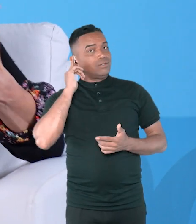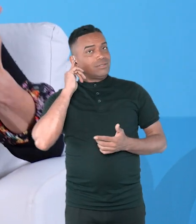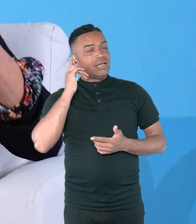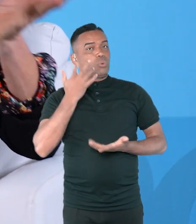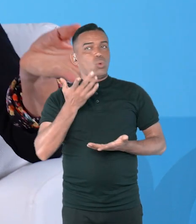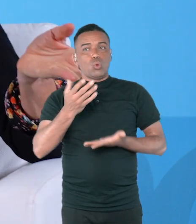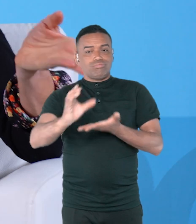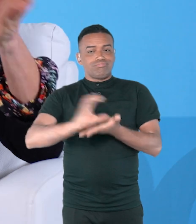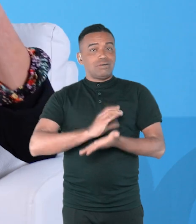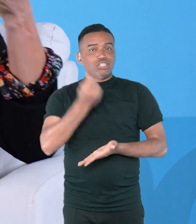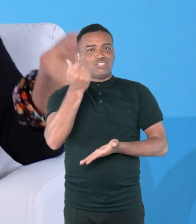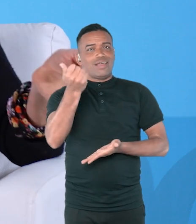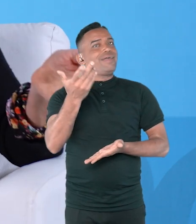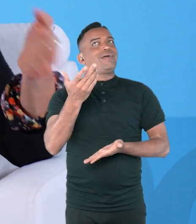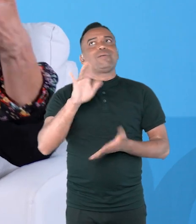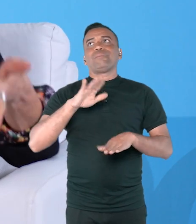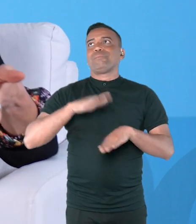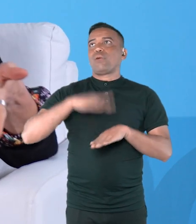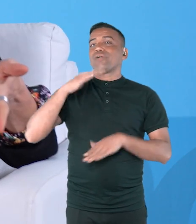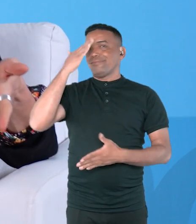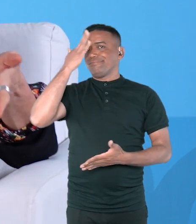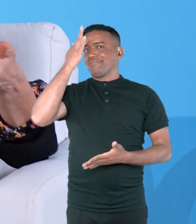ser o fiel da balança da nossa vida.